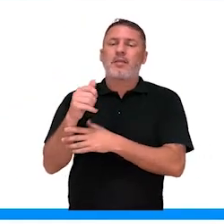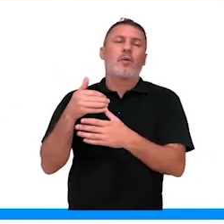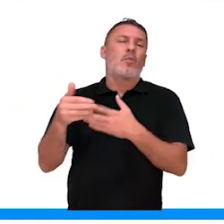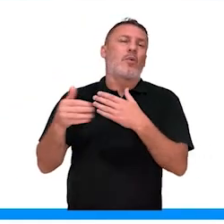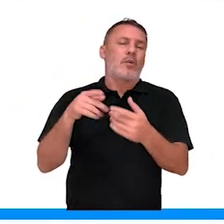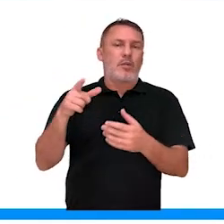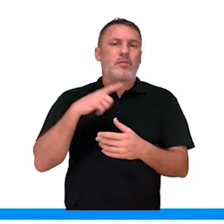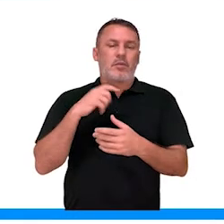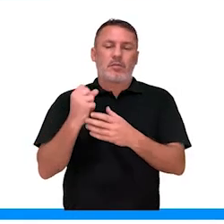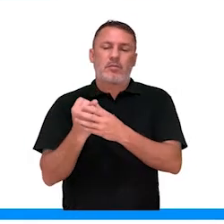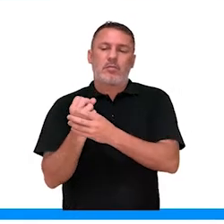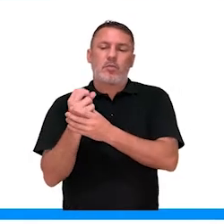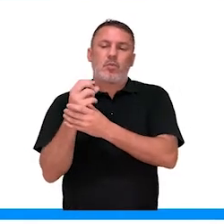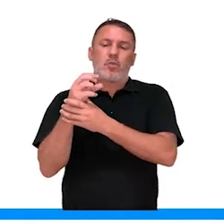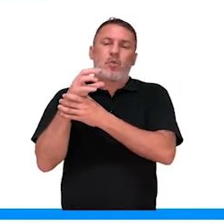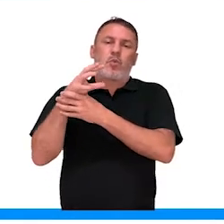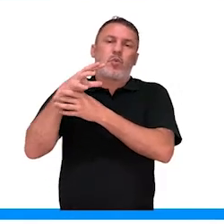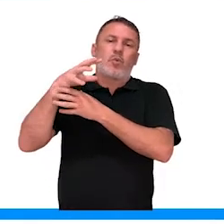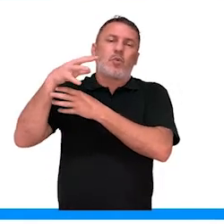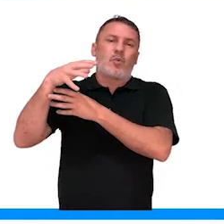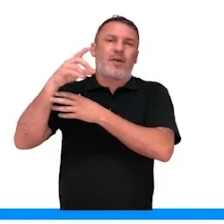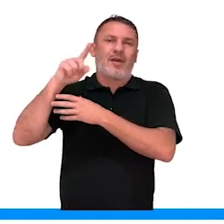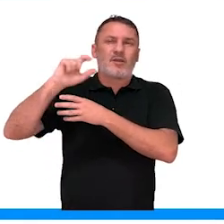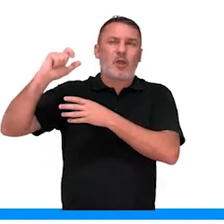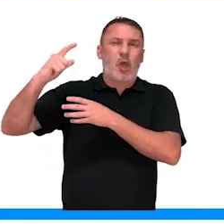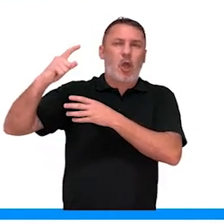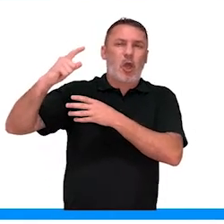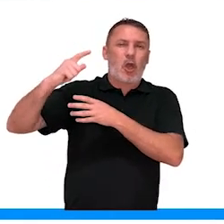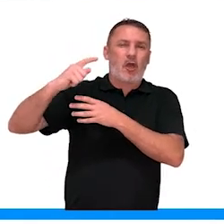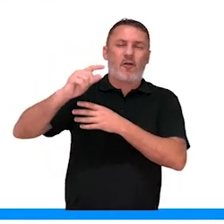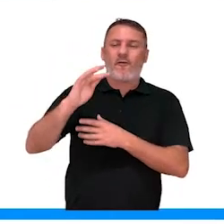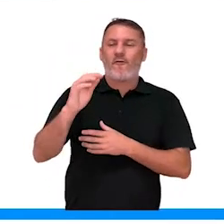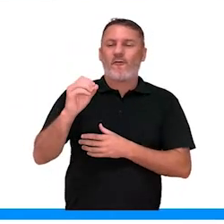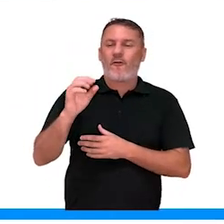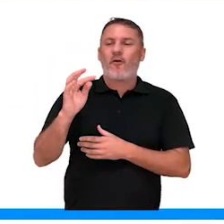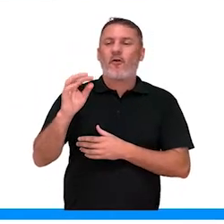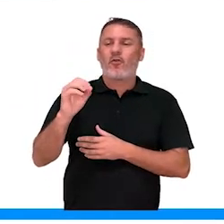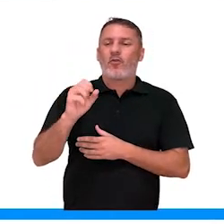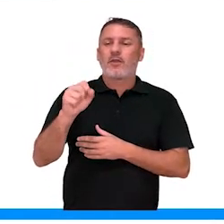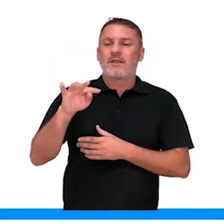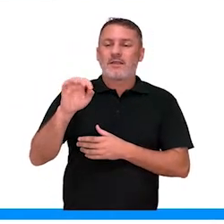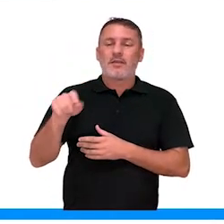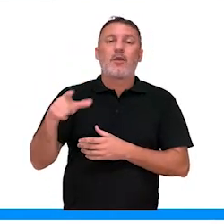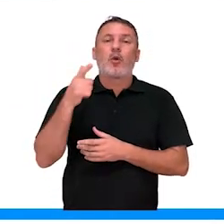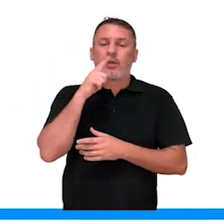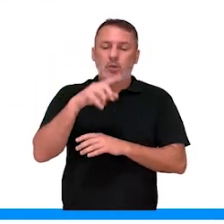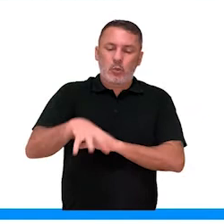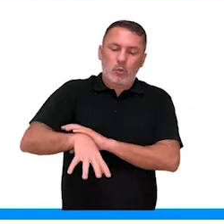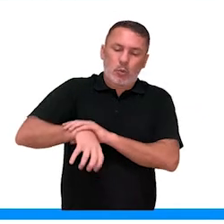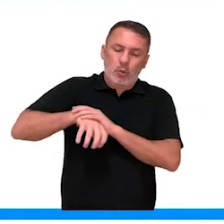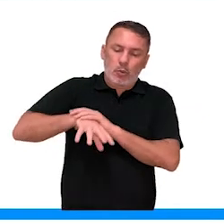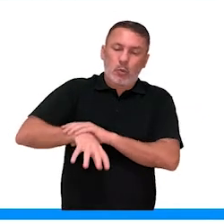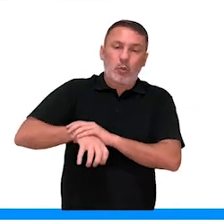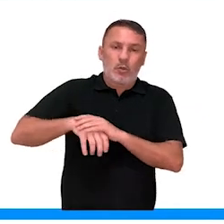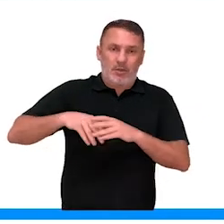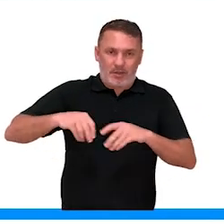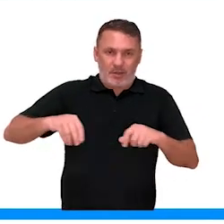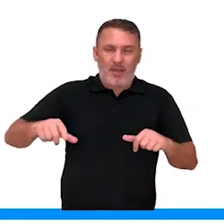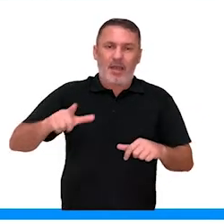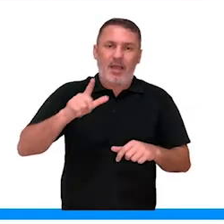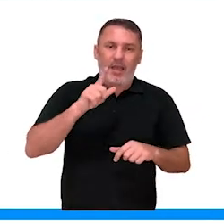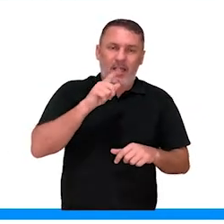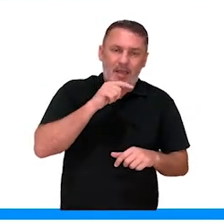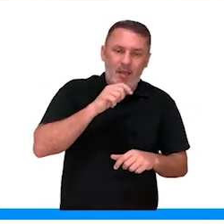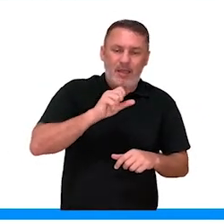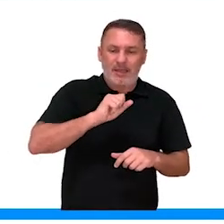elas vão fazer o processo de fotossíntese, elas precisam retirar do solo água e sais minerais e